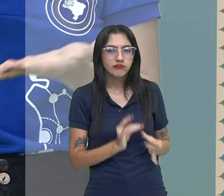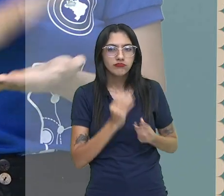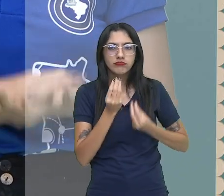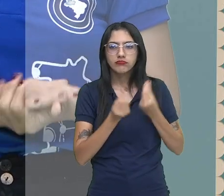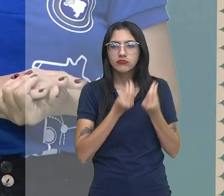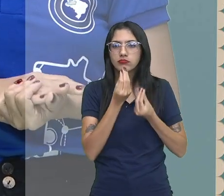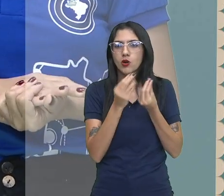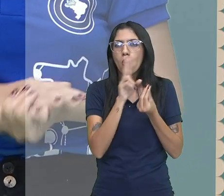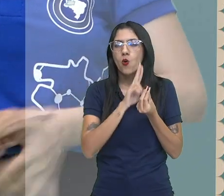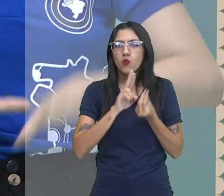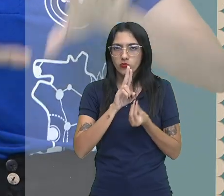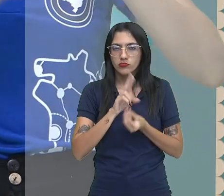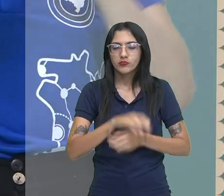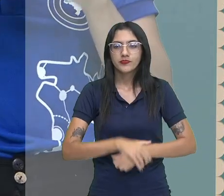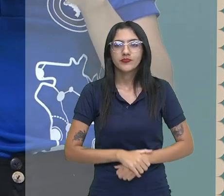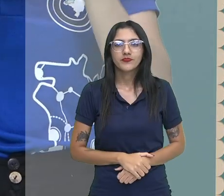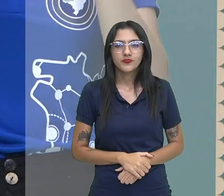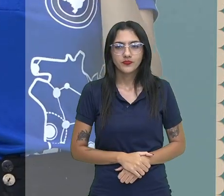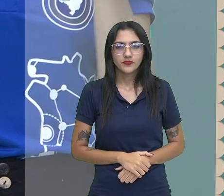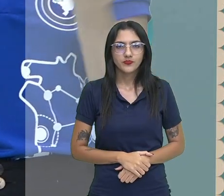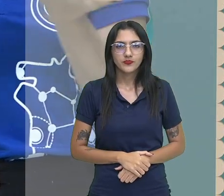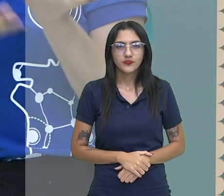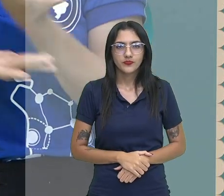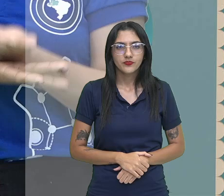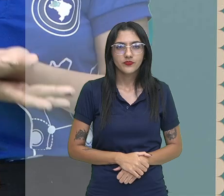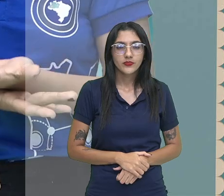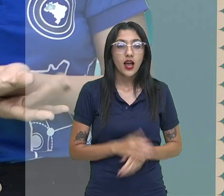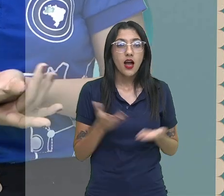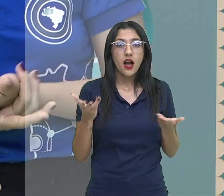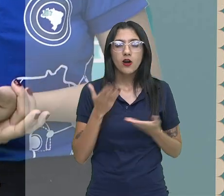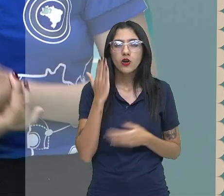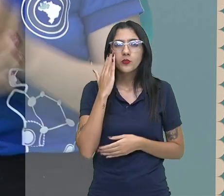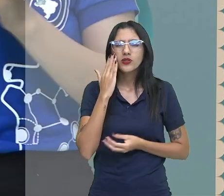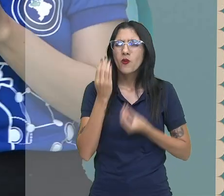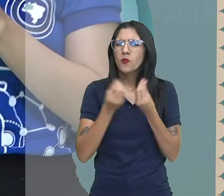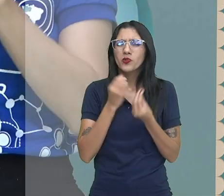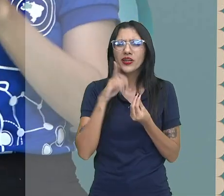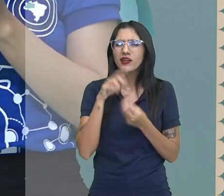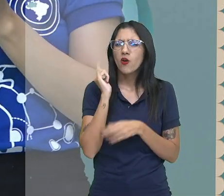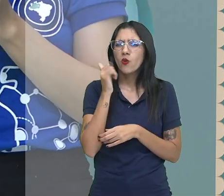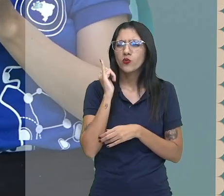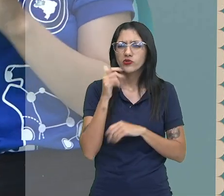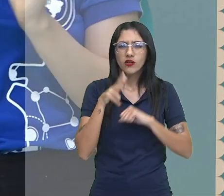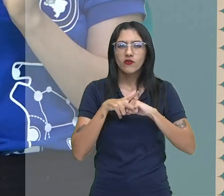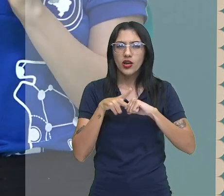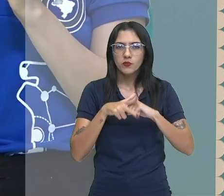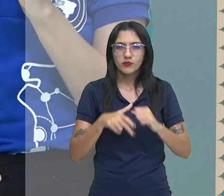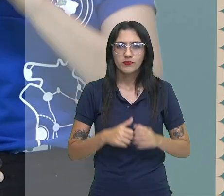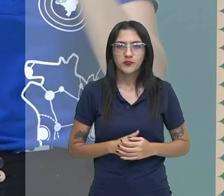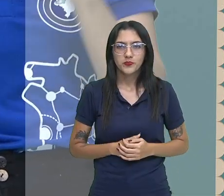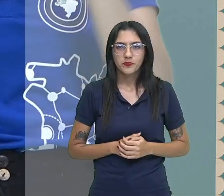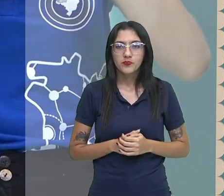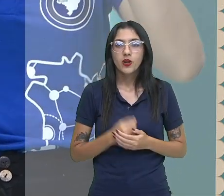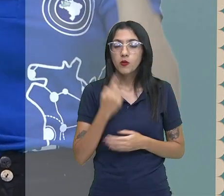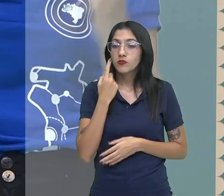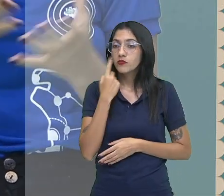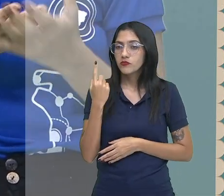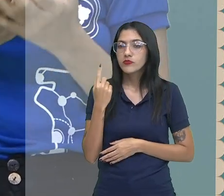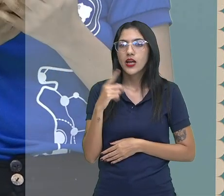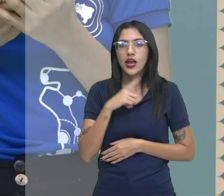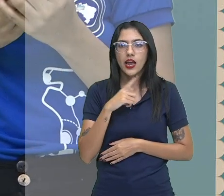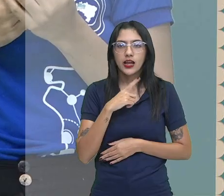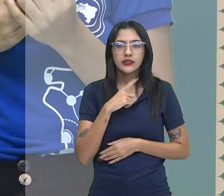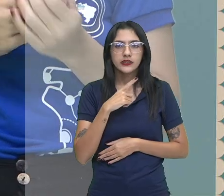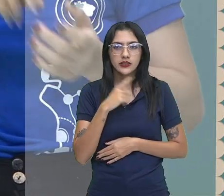funcionam dentro do indicativo. Mas agora vamos entender o que é locução verbal. Ó, locução verbal aparece ali, na verdade,